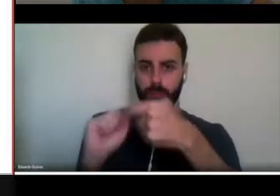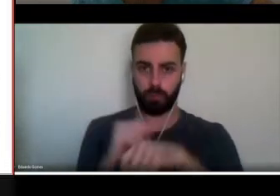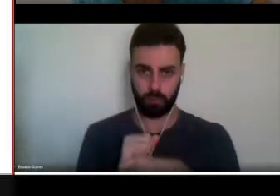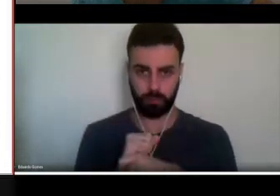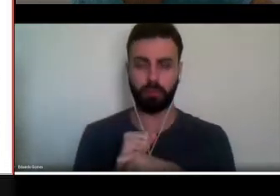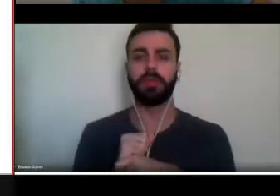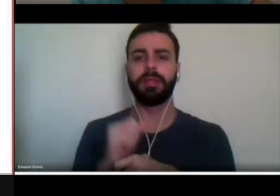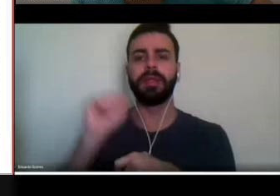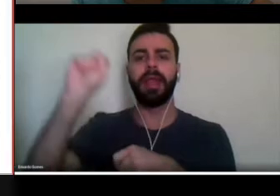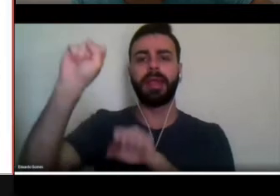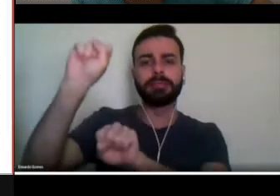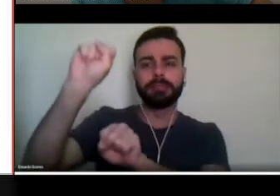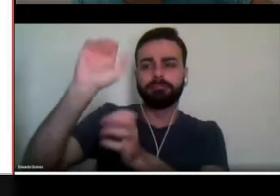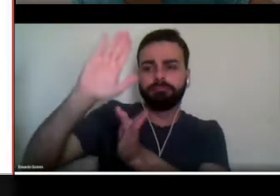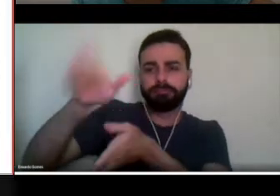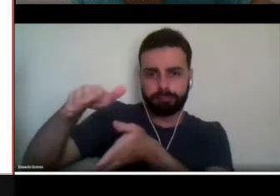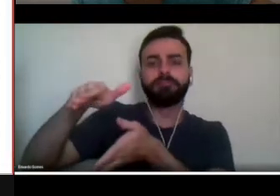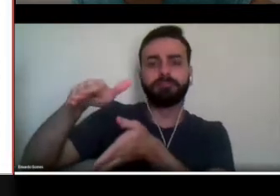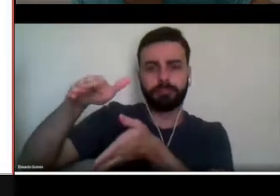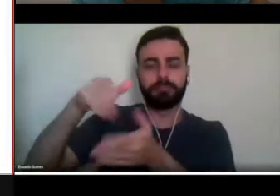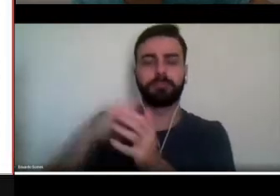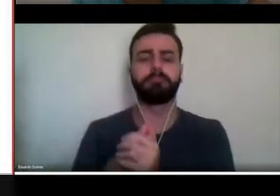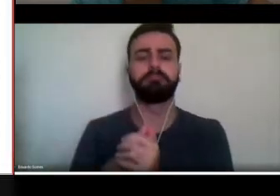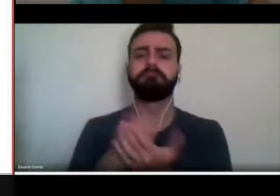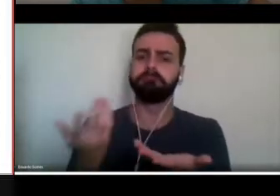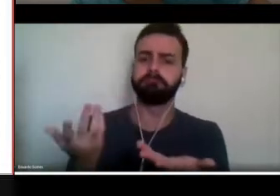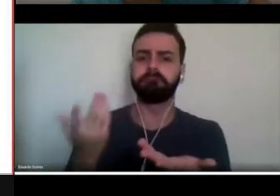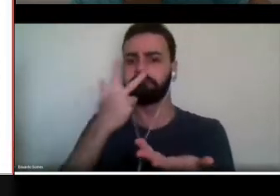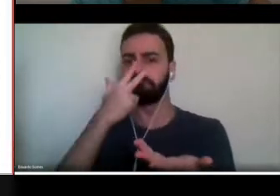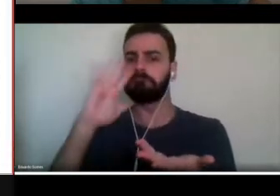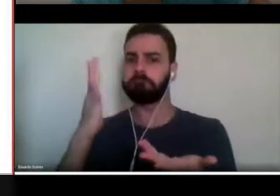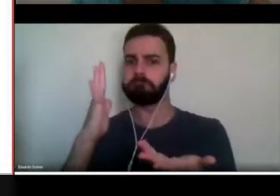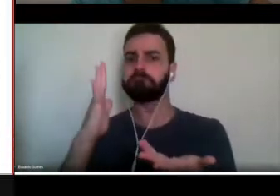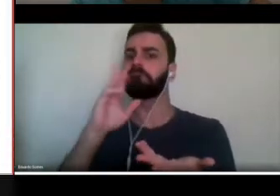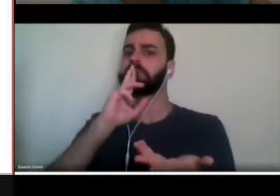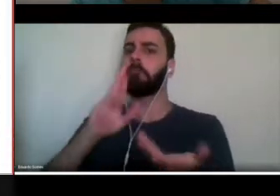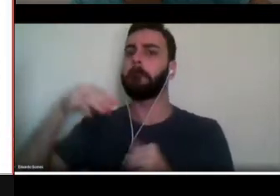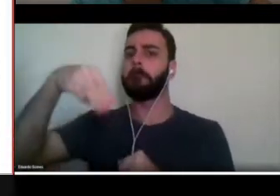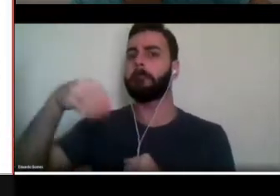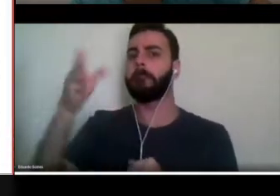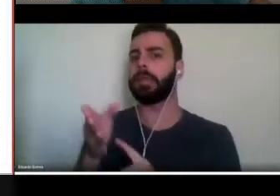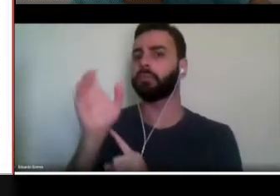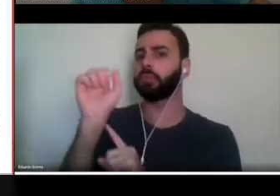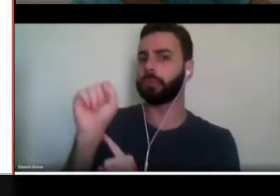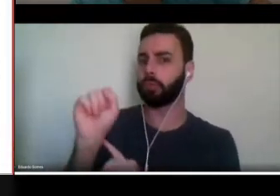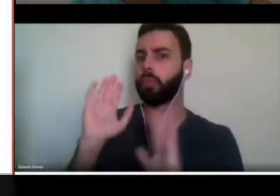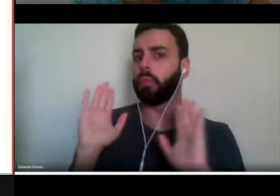eu vou ter alguma coisa em metros por segundo. Então, a velocidade máxima.